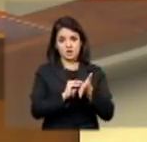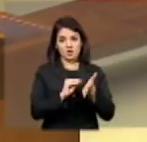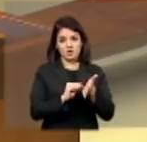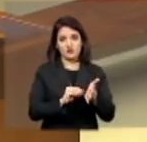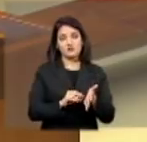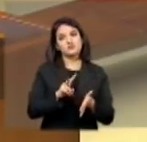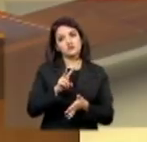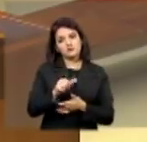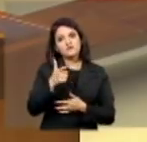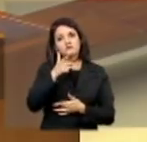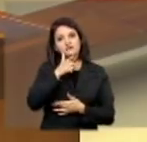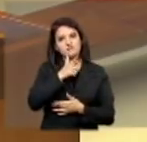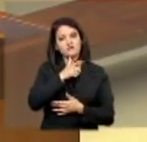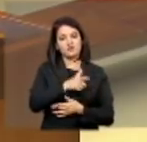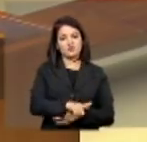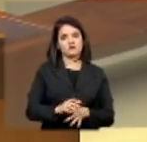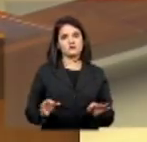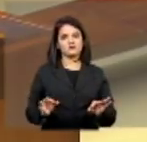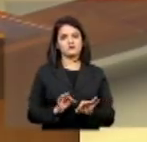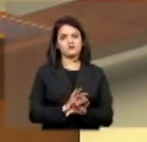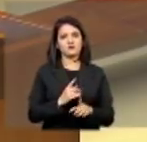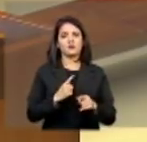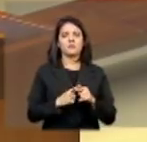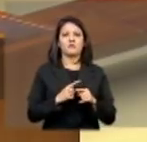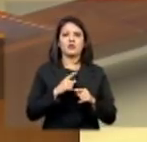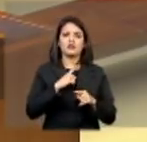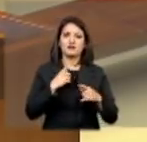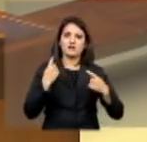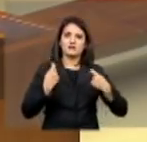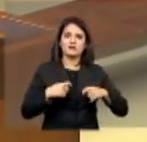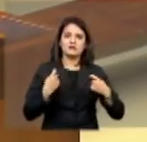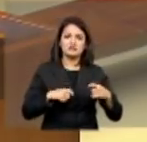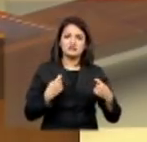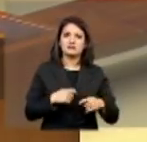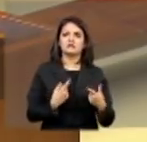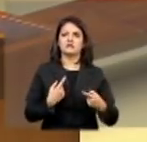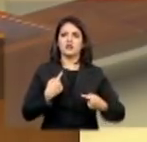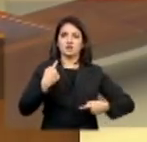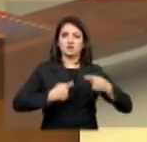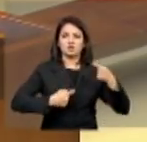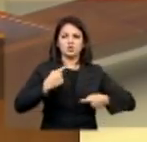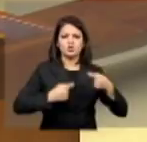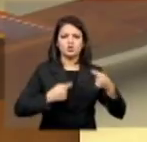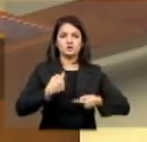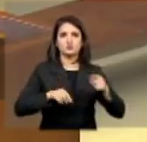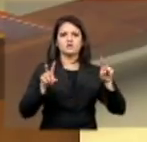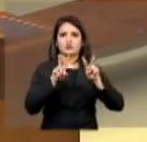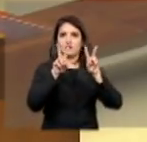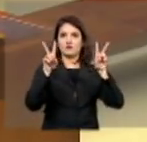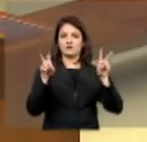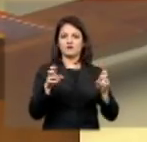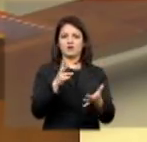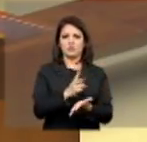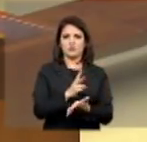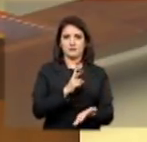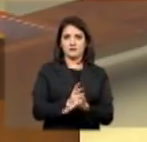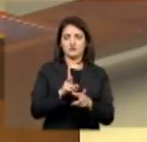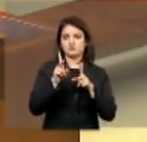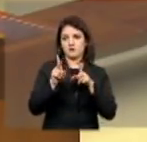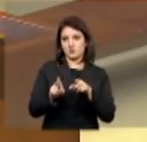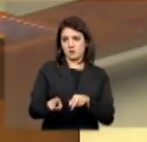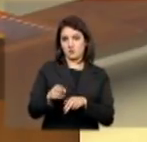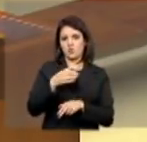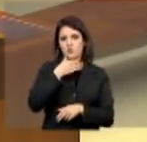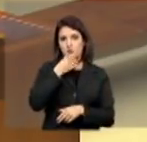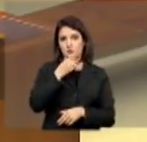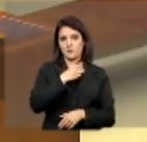porque além de tudo a necessidade do enfrentamento da matéria de fundo como ressaltou muito bem